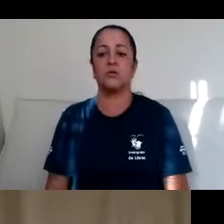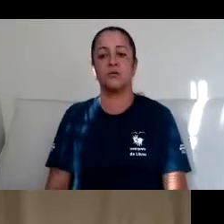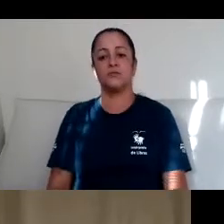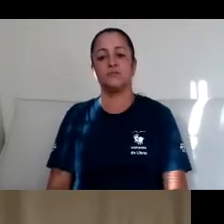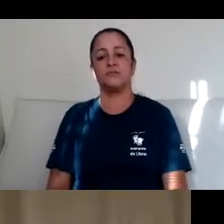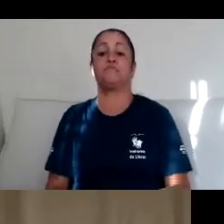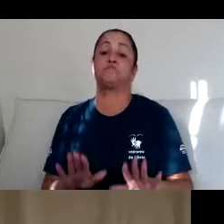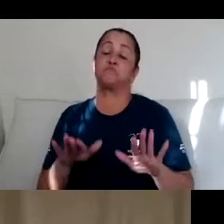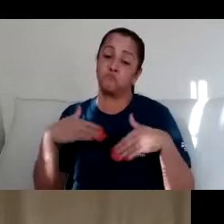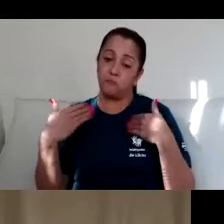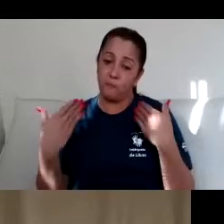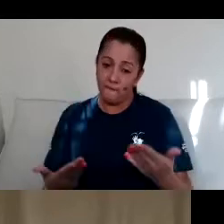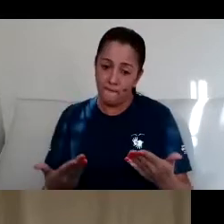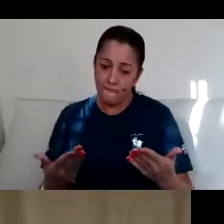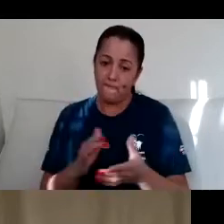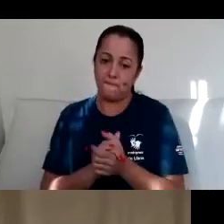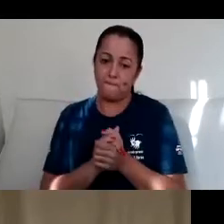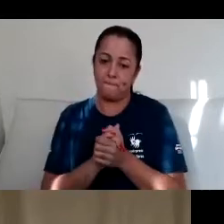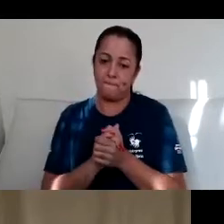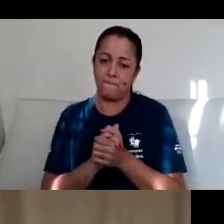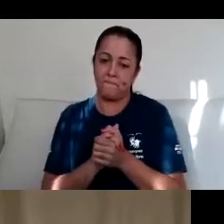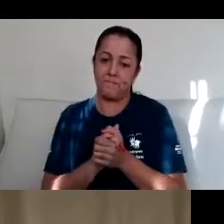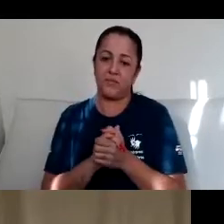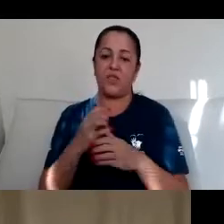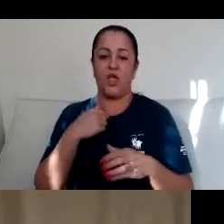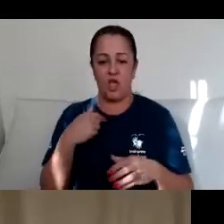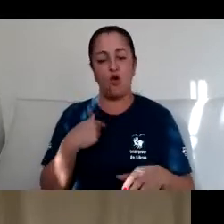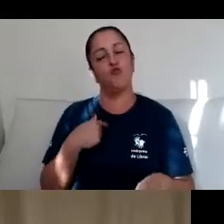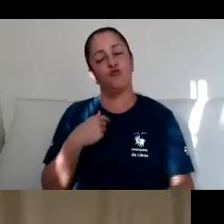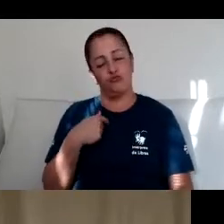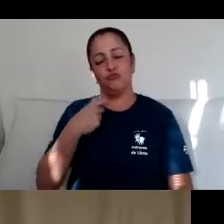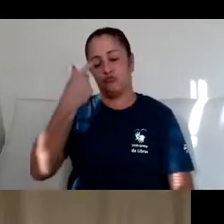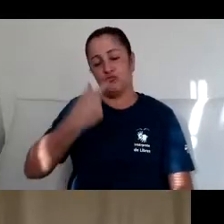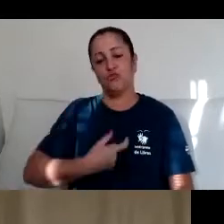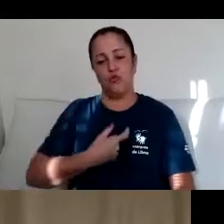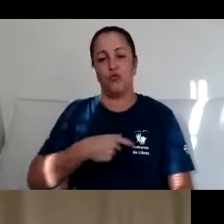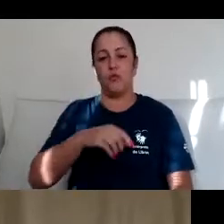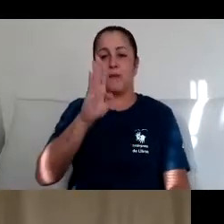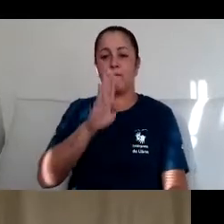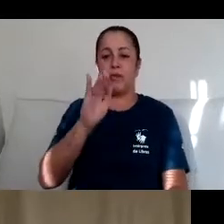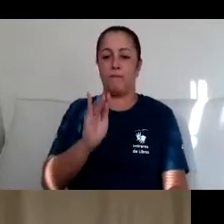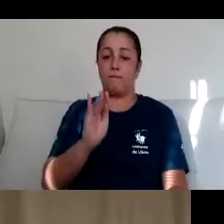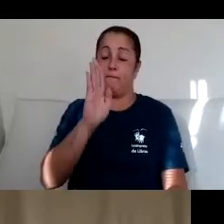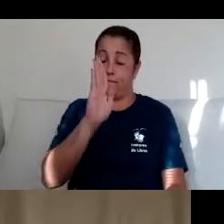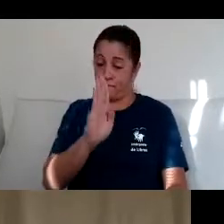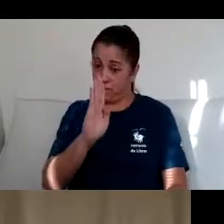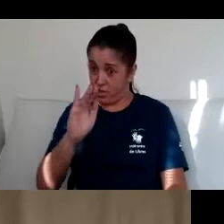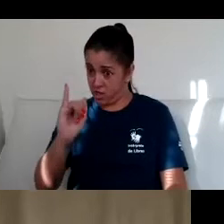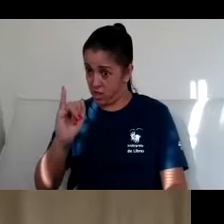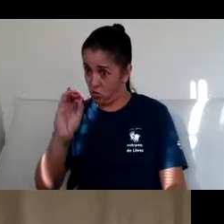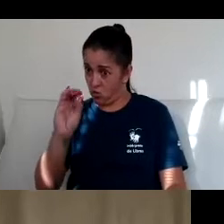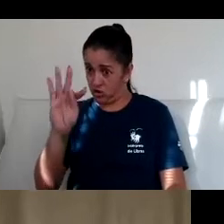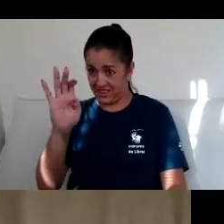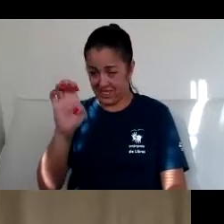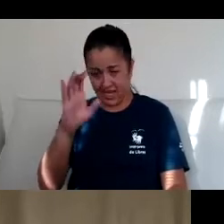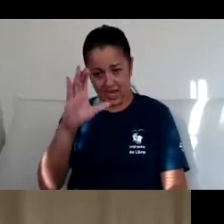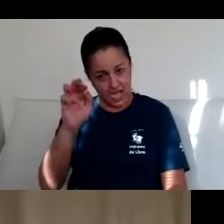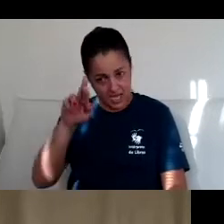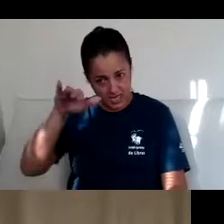Bom, como eu disse, eu sou bibliotecária da Prefeitura Municipal de São Paulo desde 2008 e